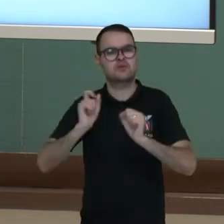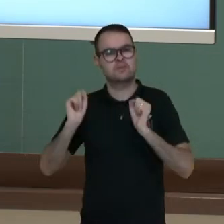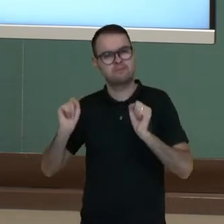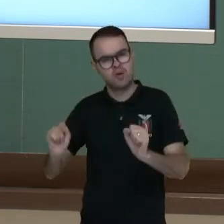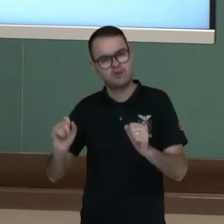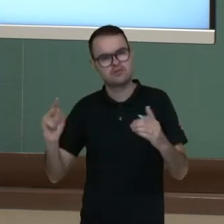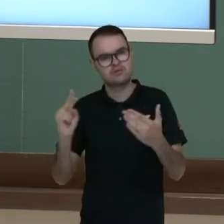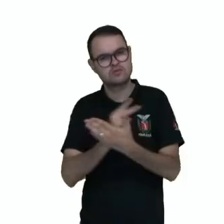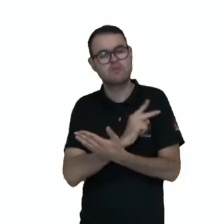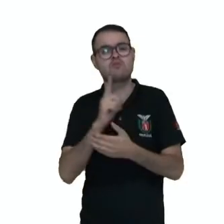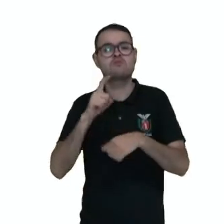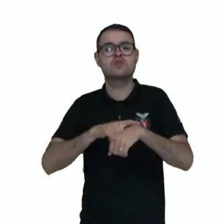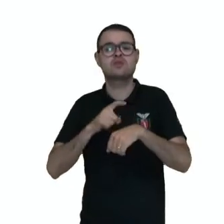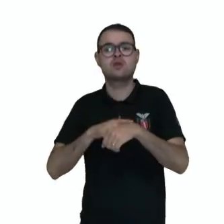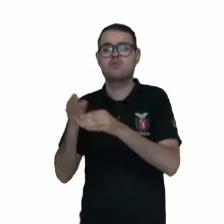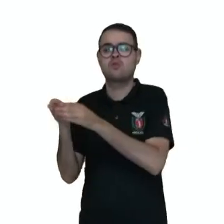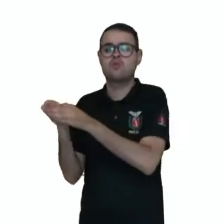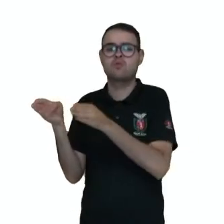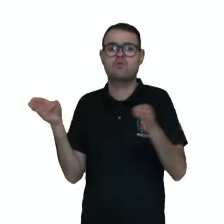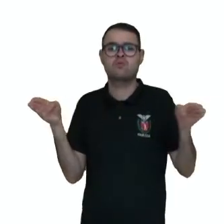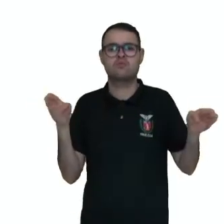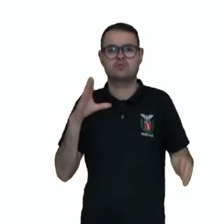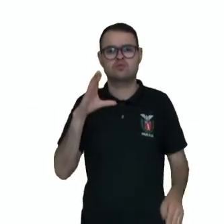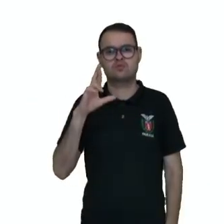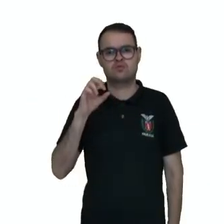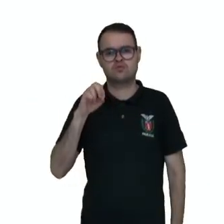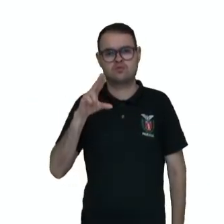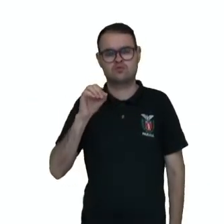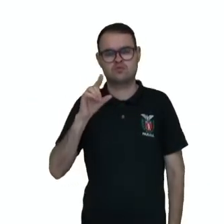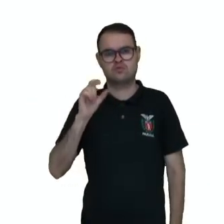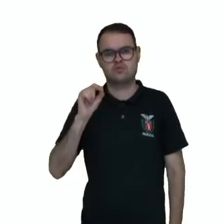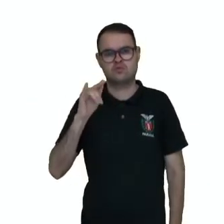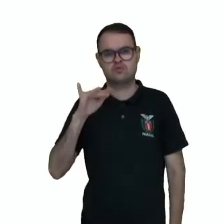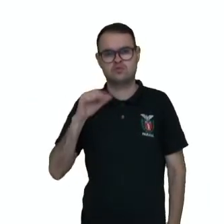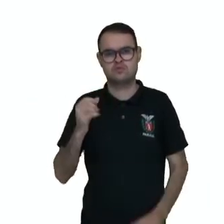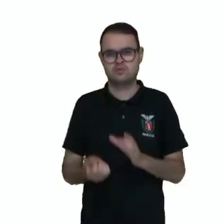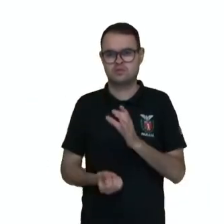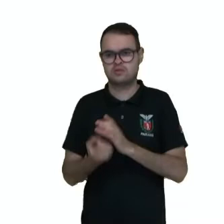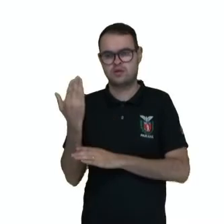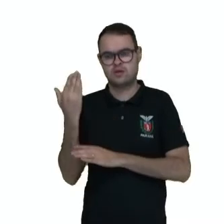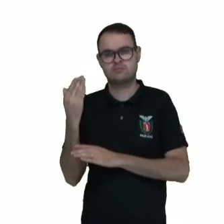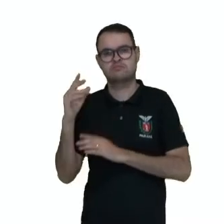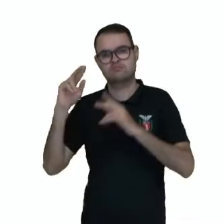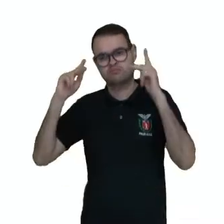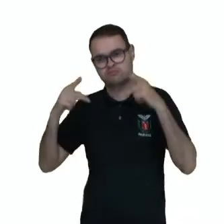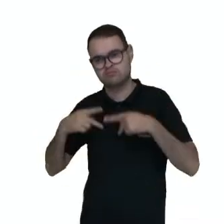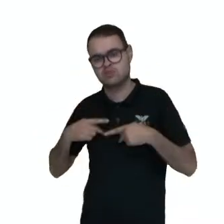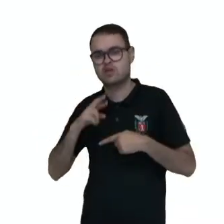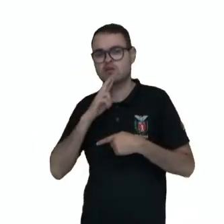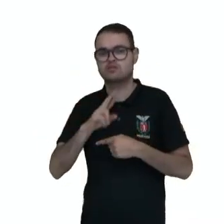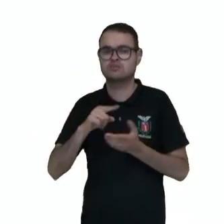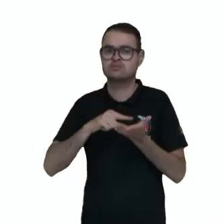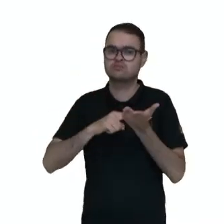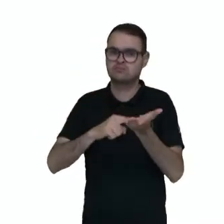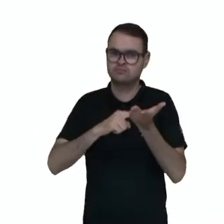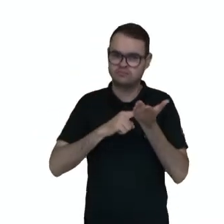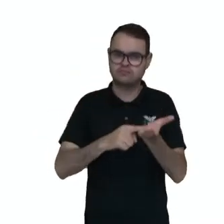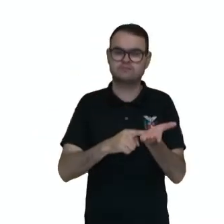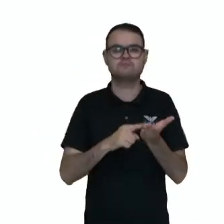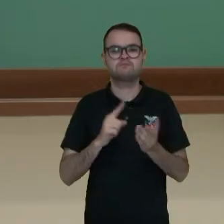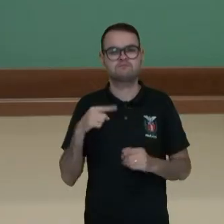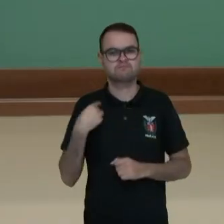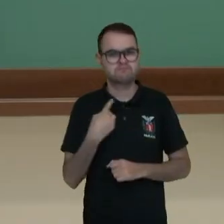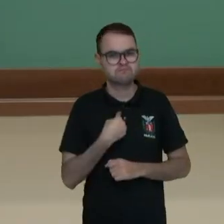ser aí um tempo cronológico criado pelos seres humanos e resultado de uma convenção,